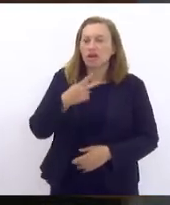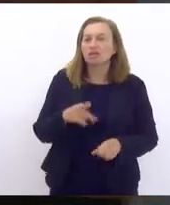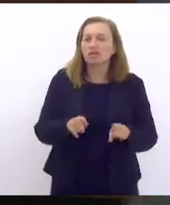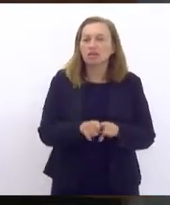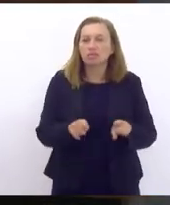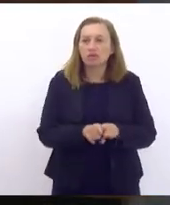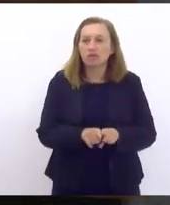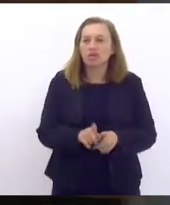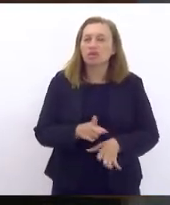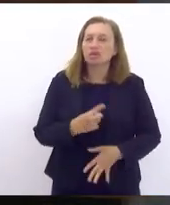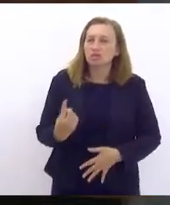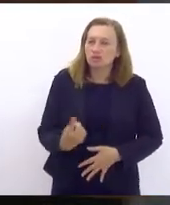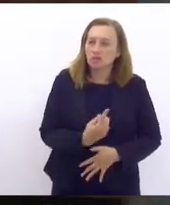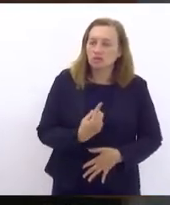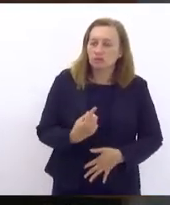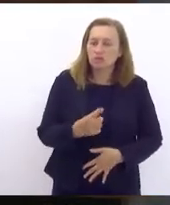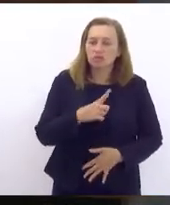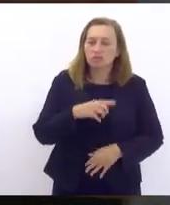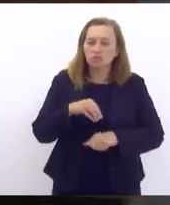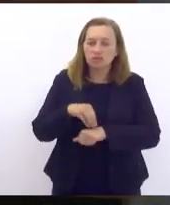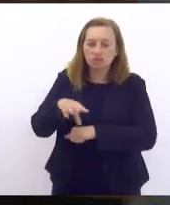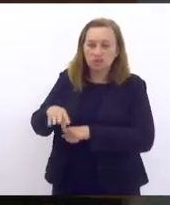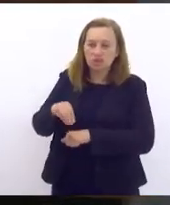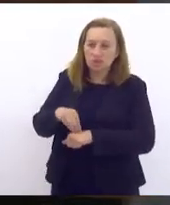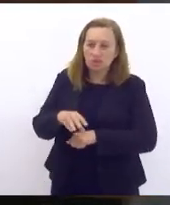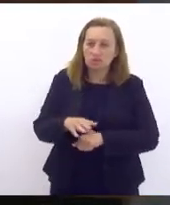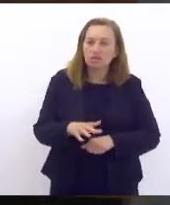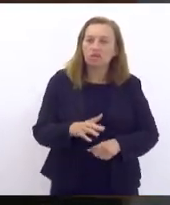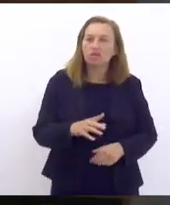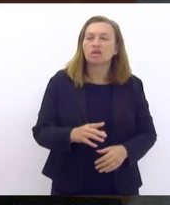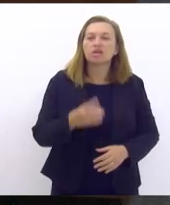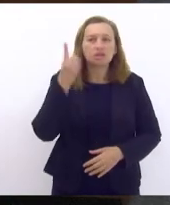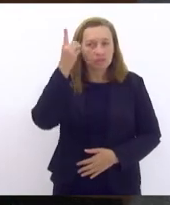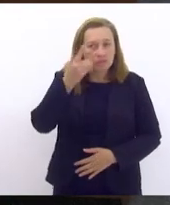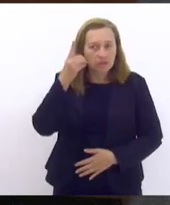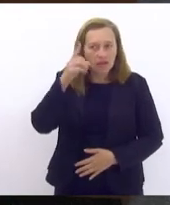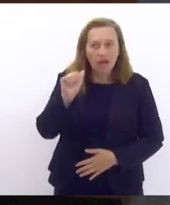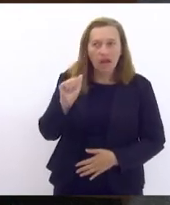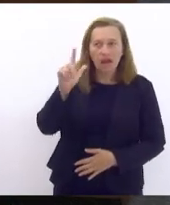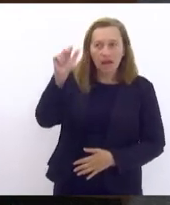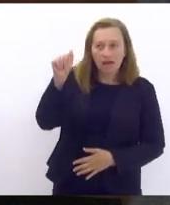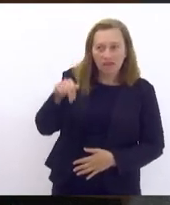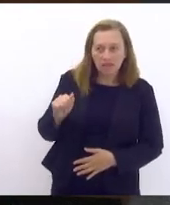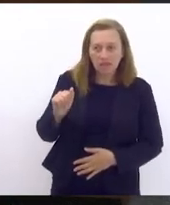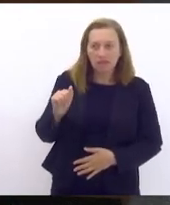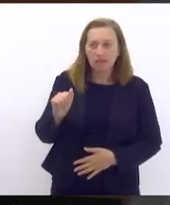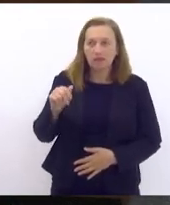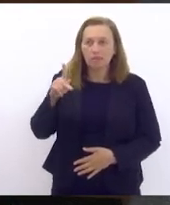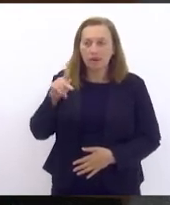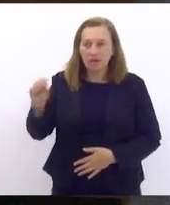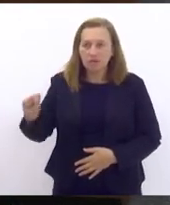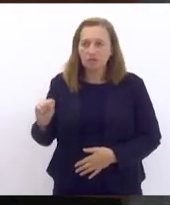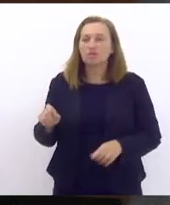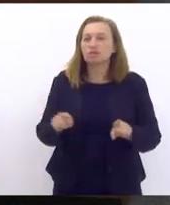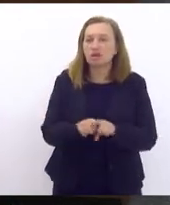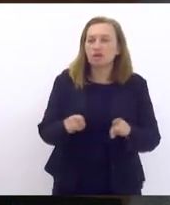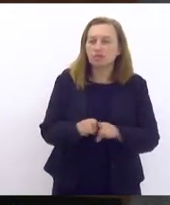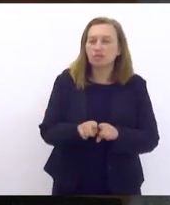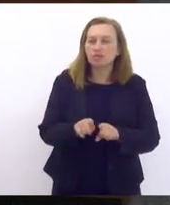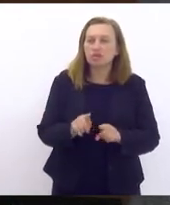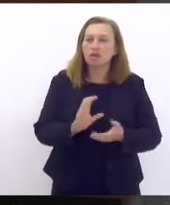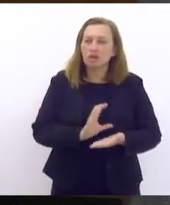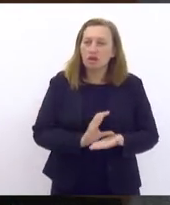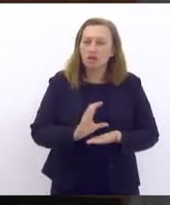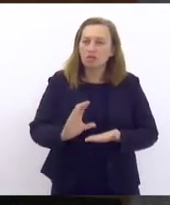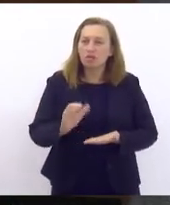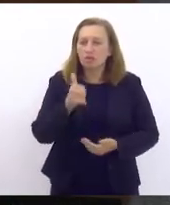também que nós temos indicações, inclusive feita pela deputada Alana Passos, para garantir também recursos